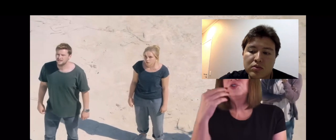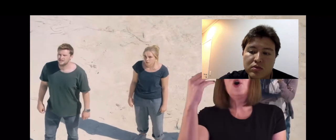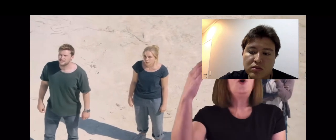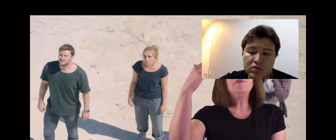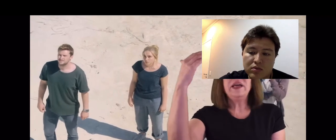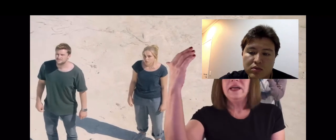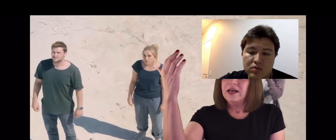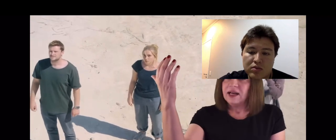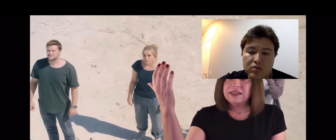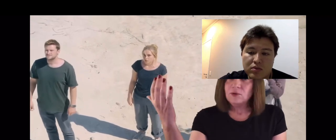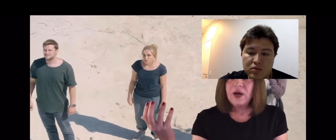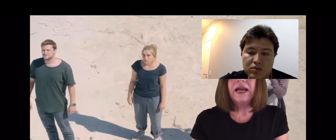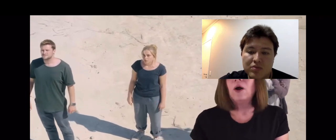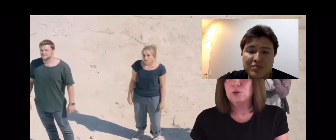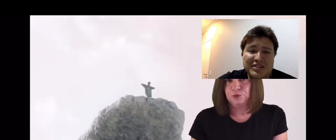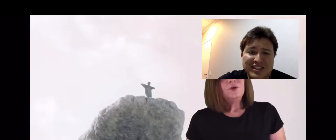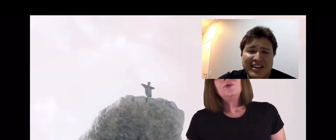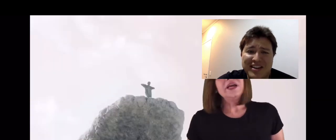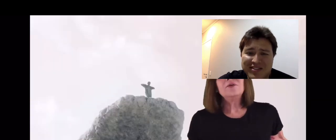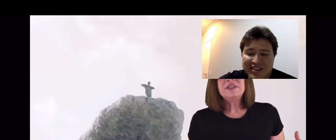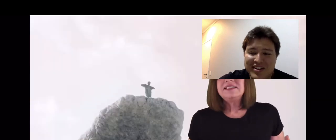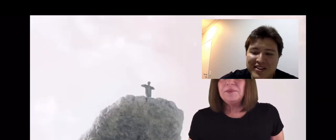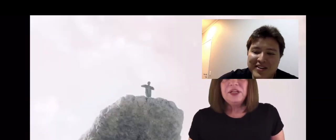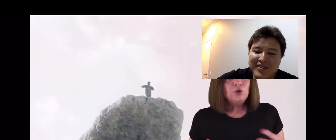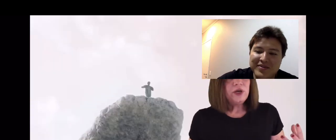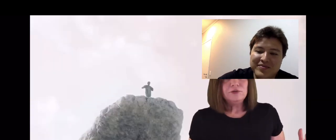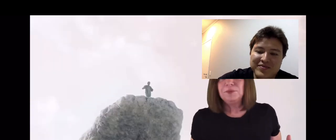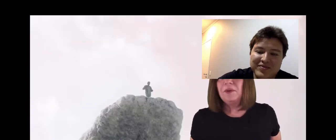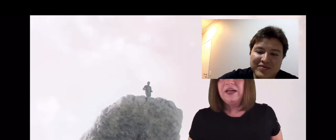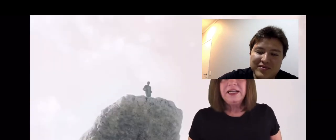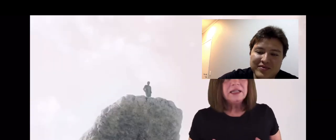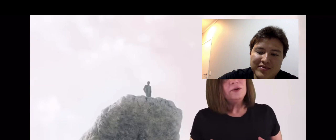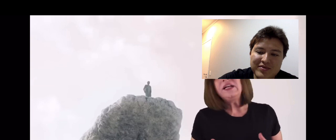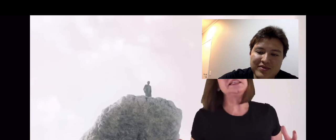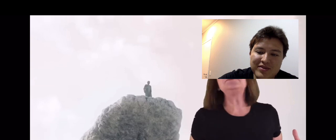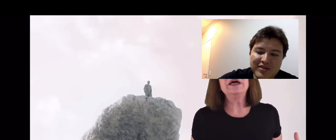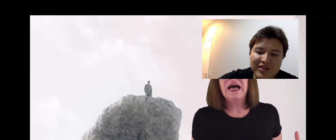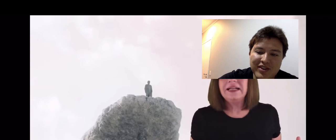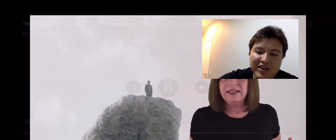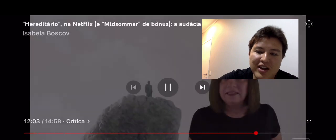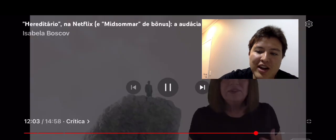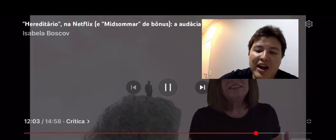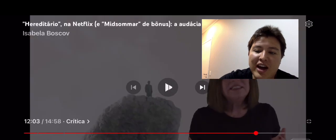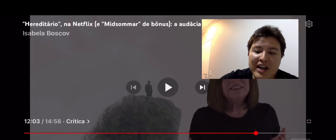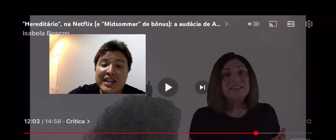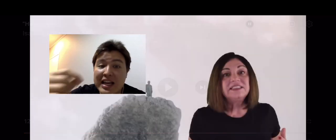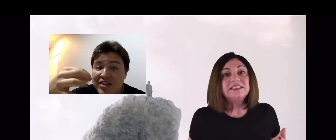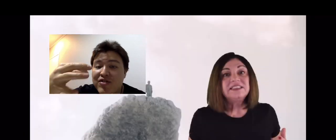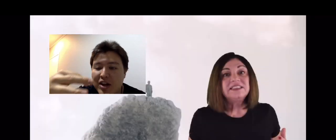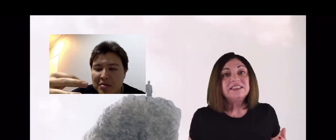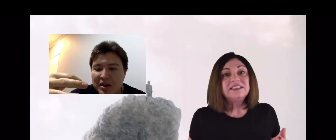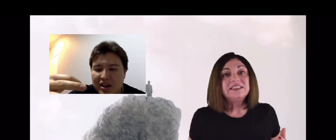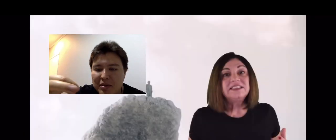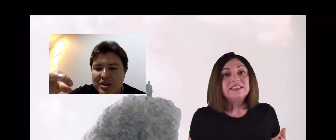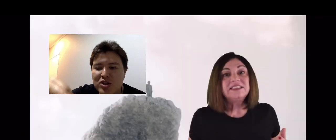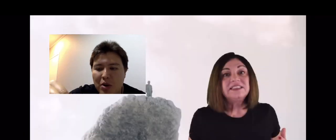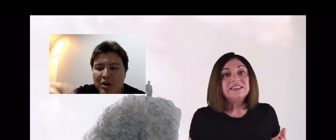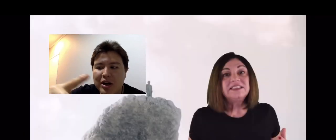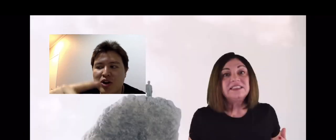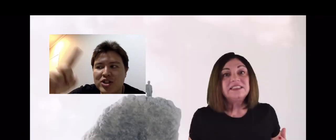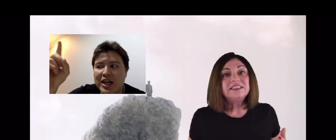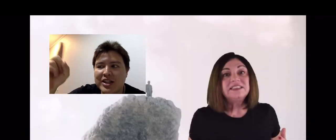anos sobem até um lugar alto. O que acontece é medunho de uma maneira tão inesperada e tão... Esse filme